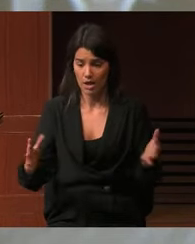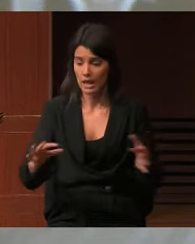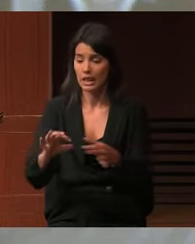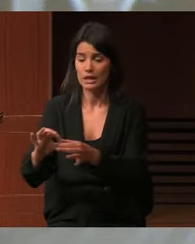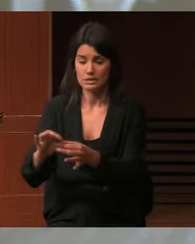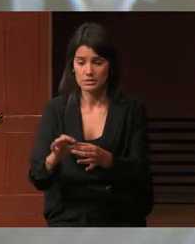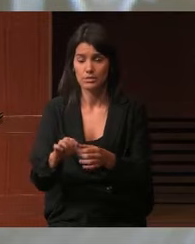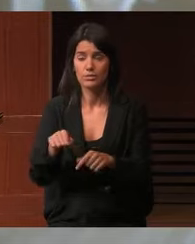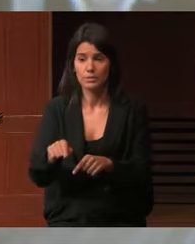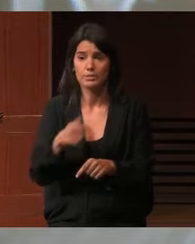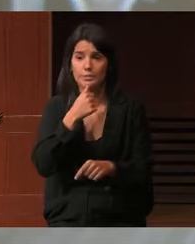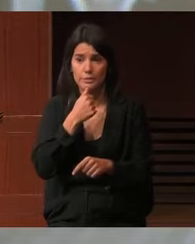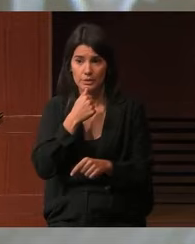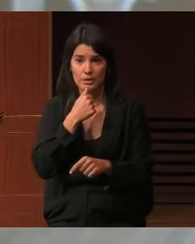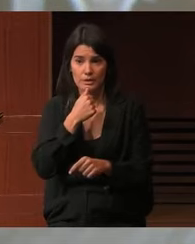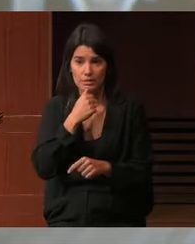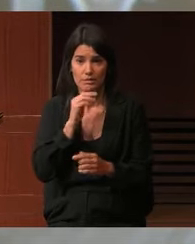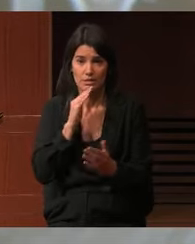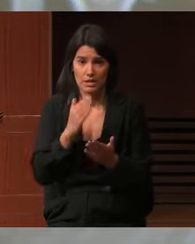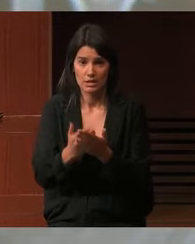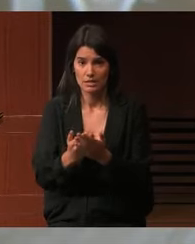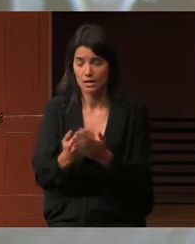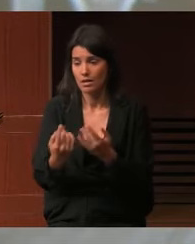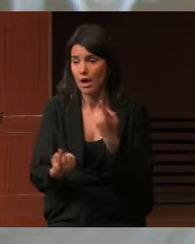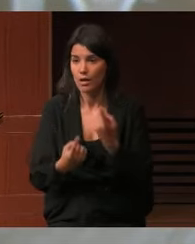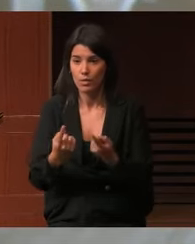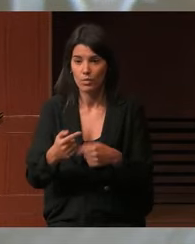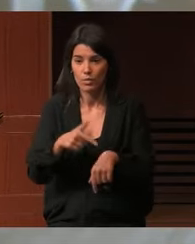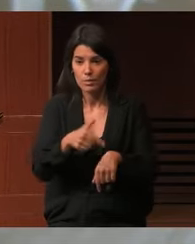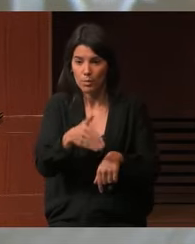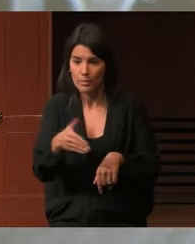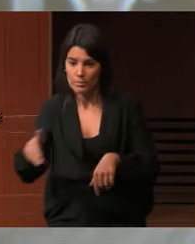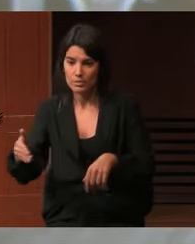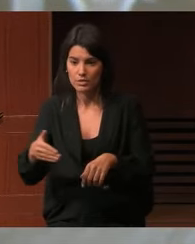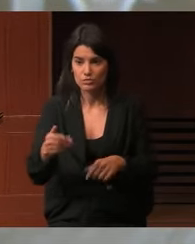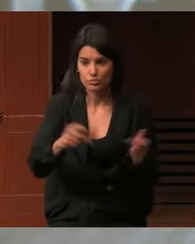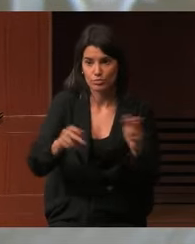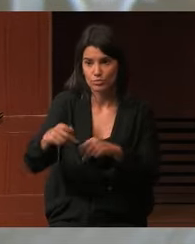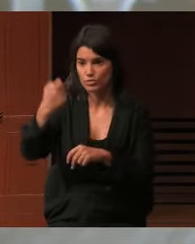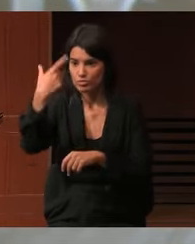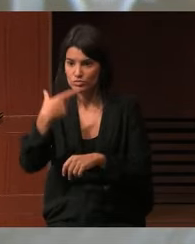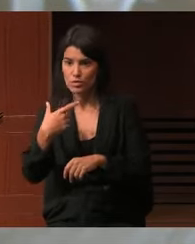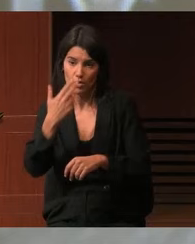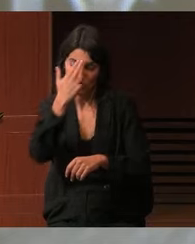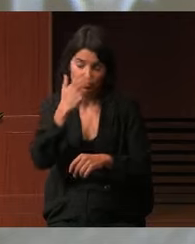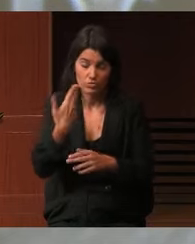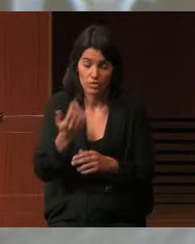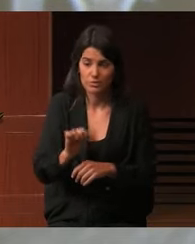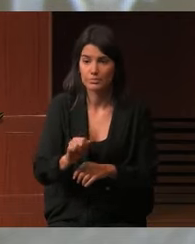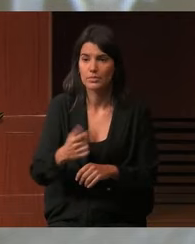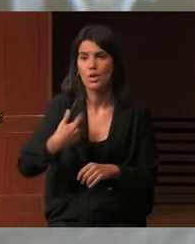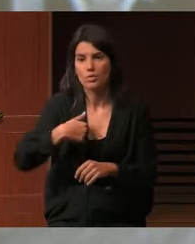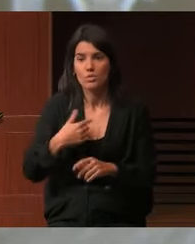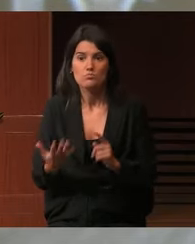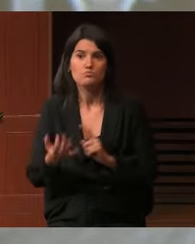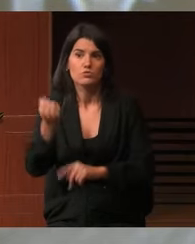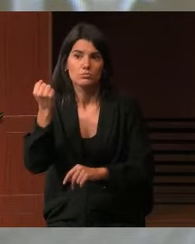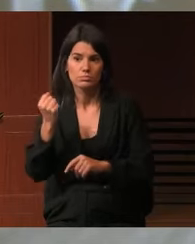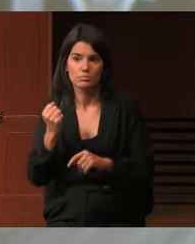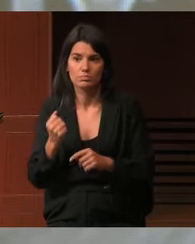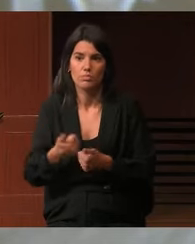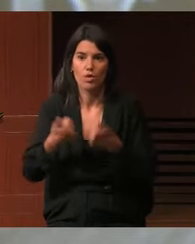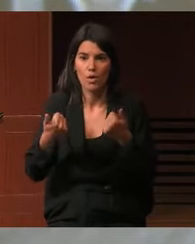estabelecem levam a que, em determinados momentos históricos, nós consigamos ser melhores ou menos bem-sucedidos.